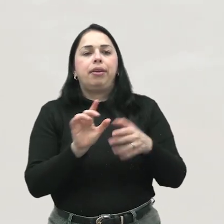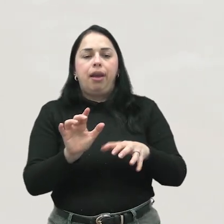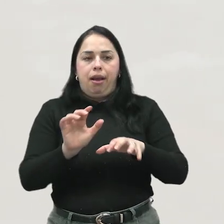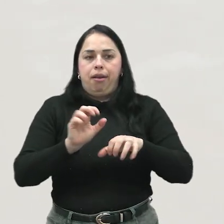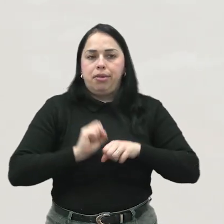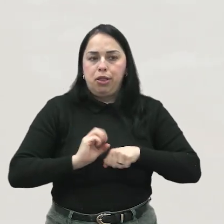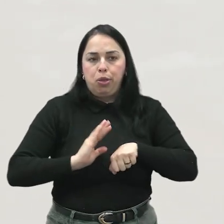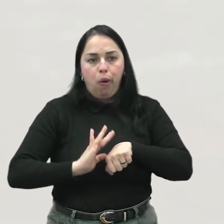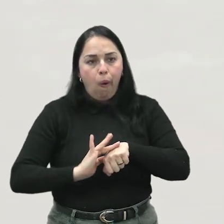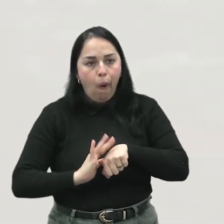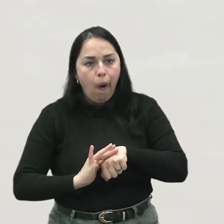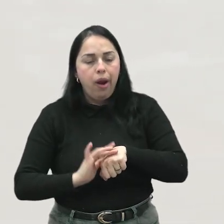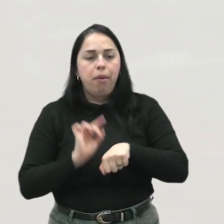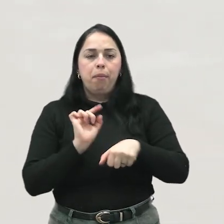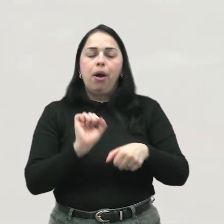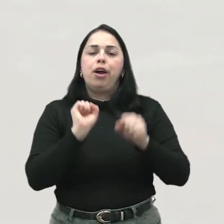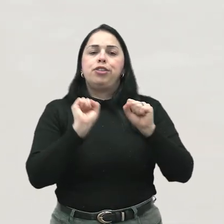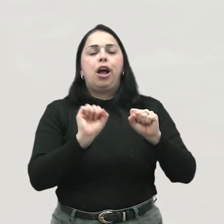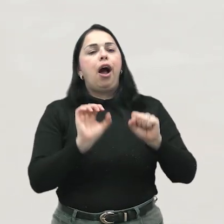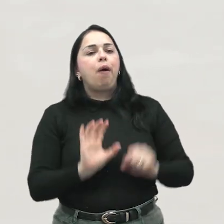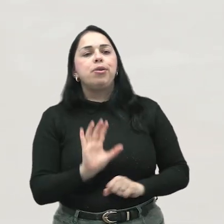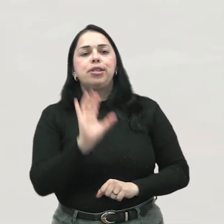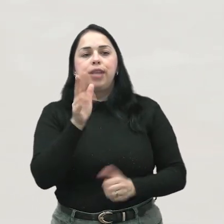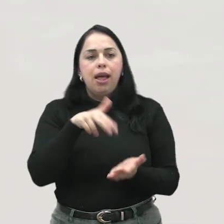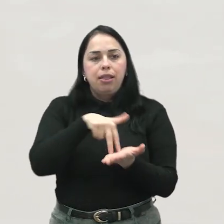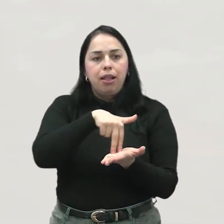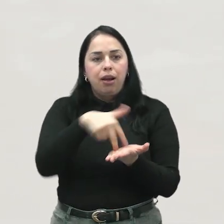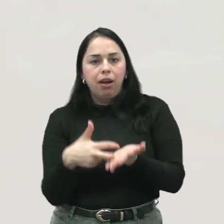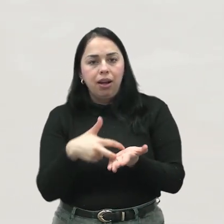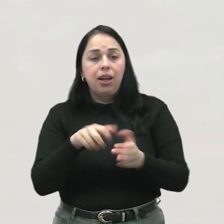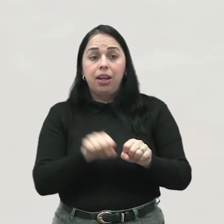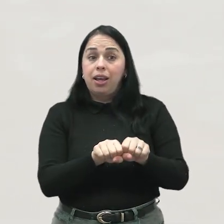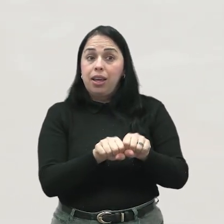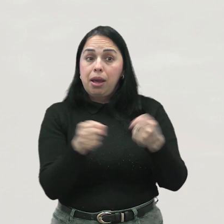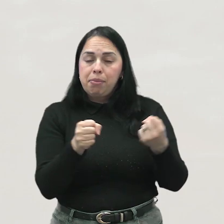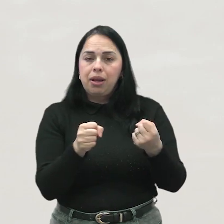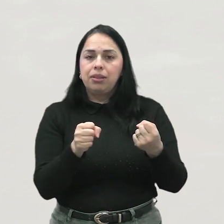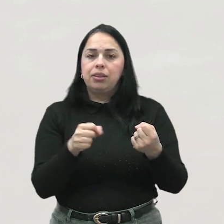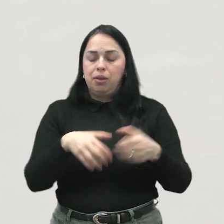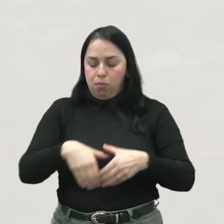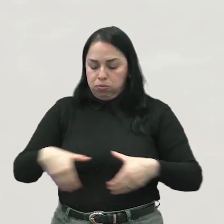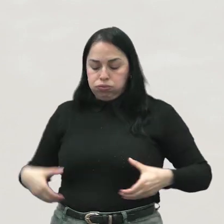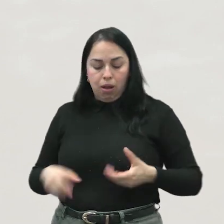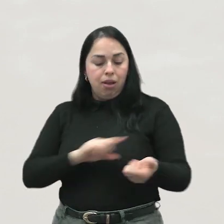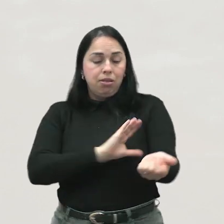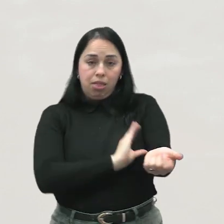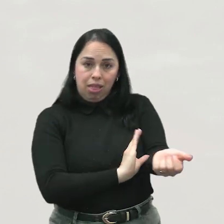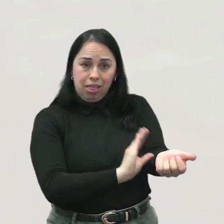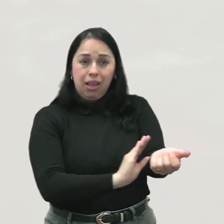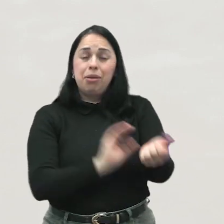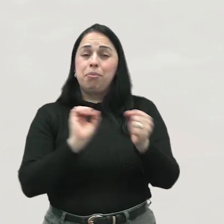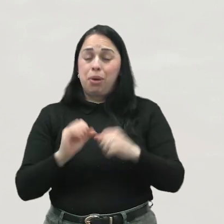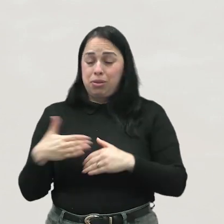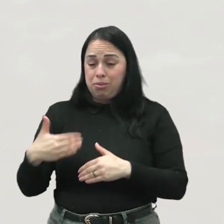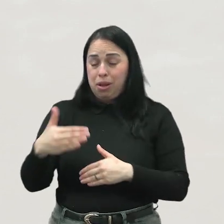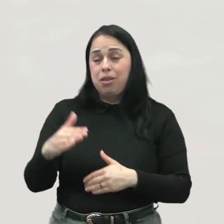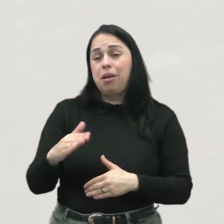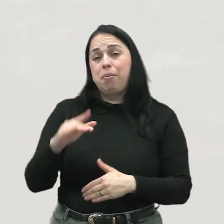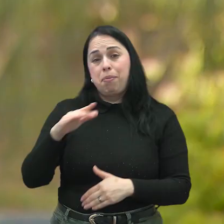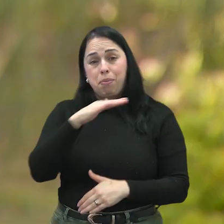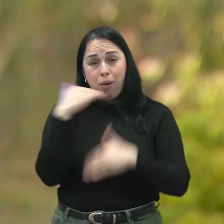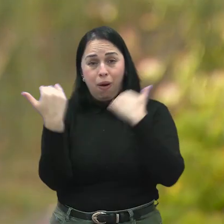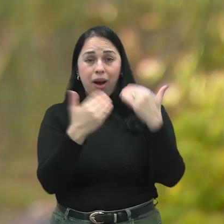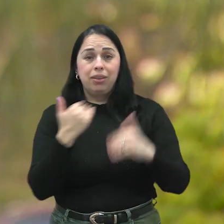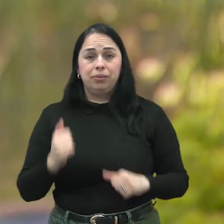mais doenças e pode gerar fraturas e quedas. Então, são os riscos das duas somadas. E aí vai aumentar mais a